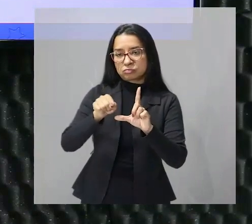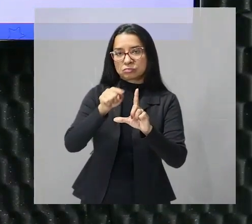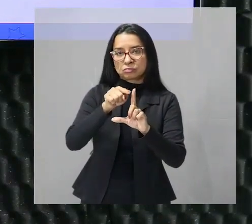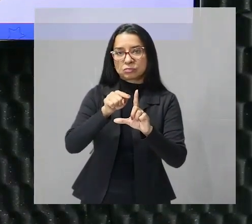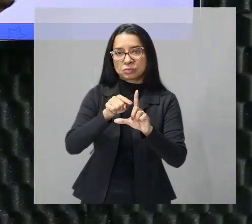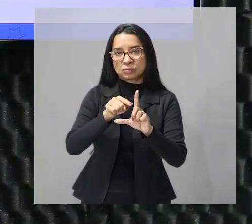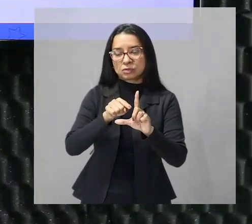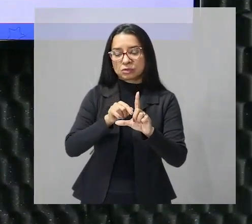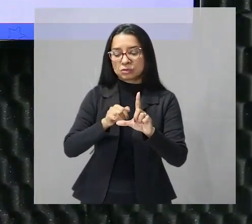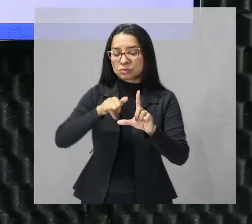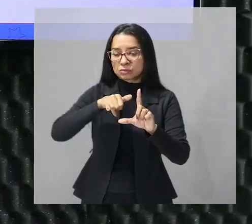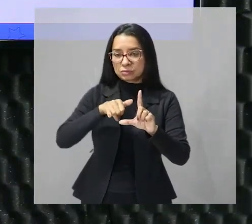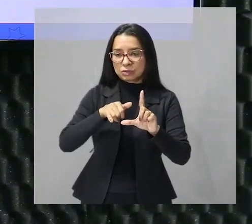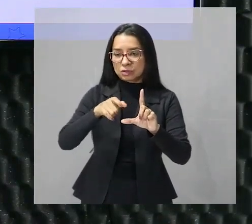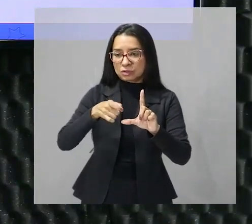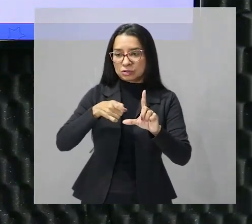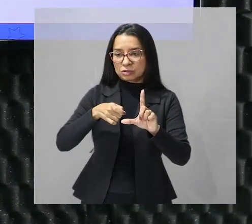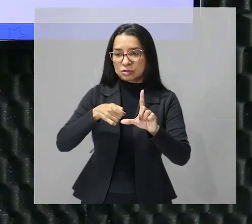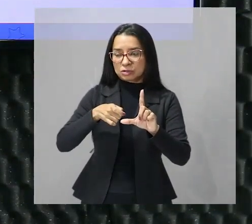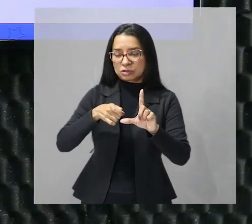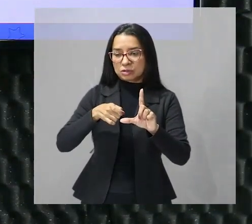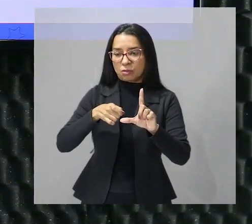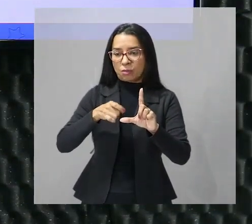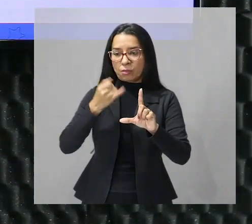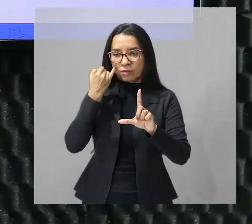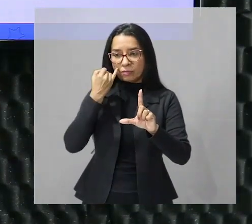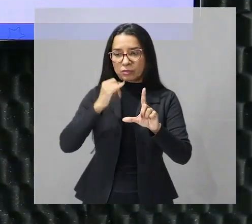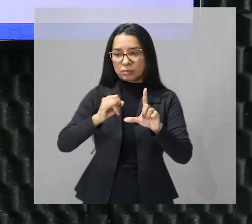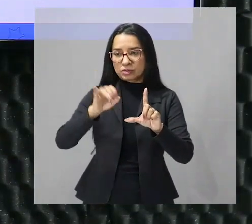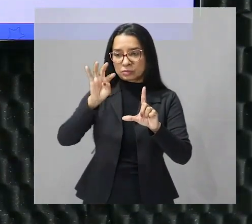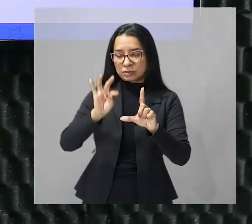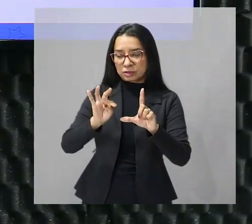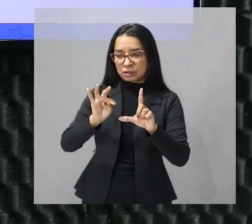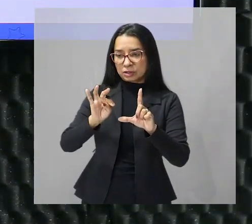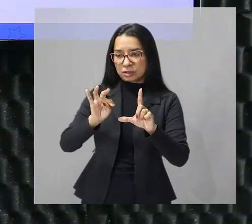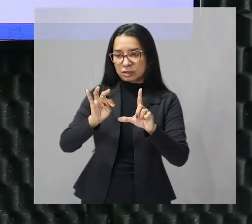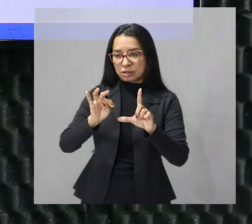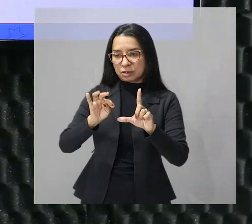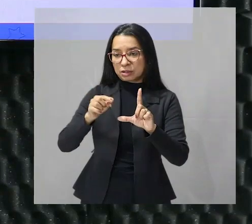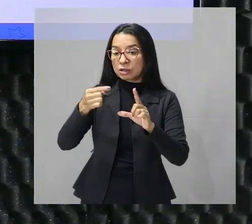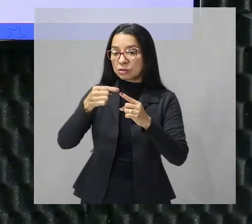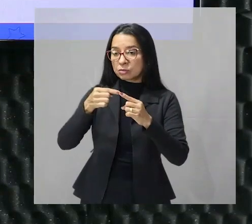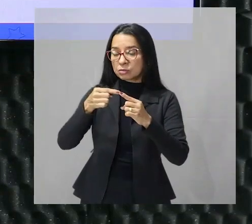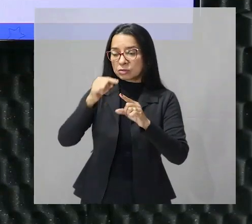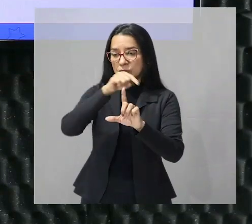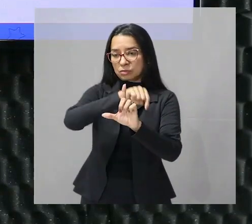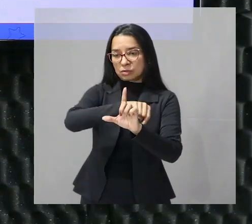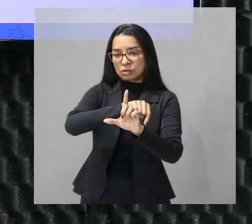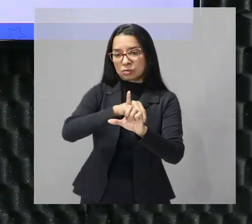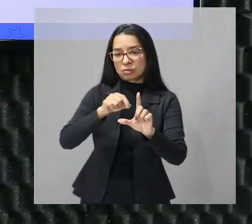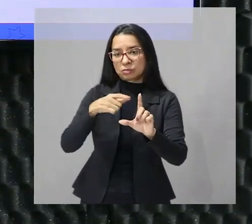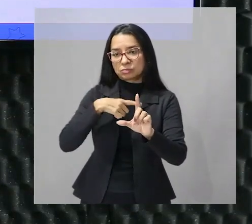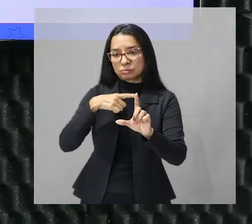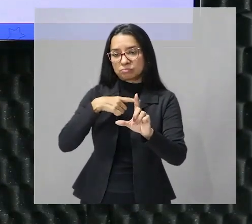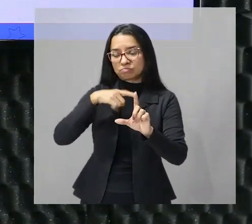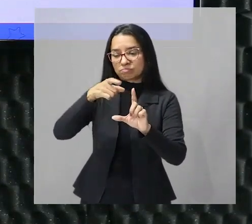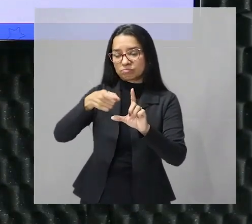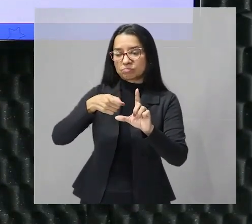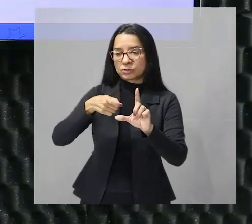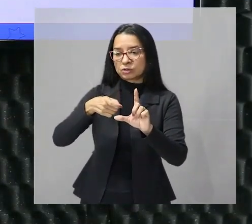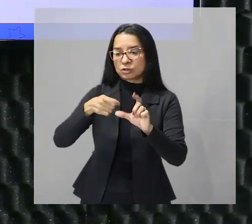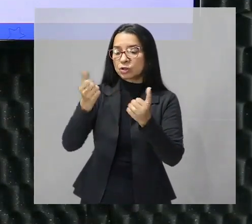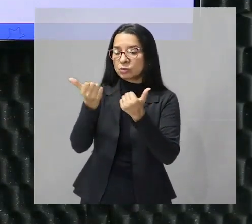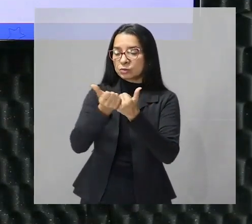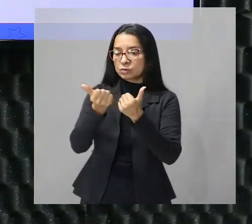eixo X, a informação é T, tempo, tá? Então, aonde aparece o X, ó, foi substituído por T.